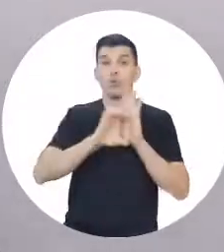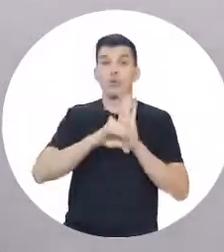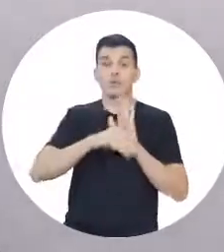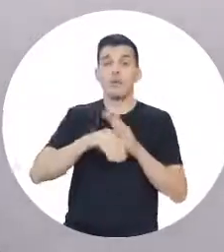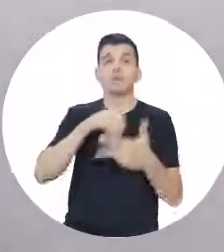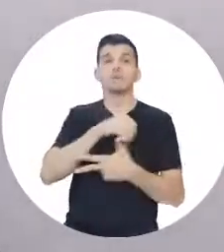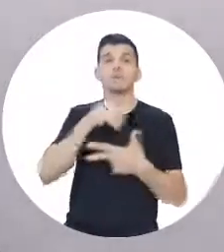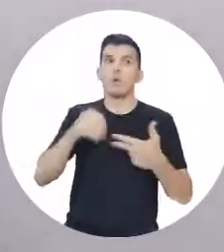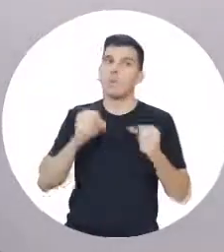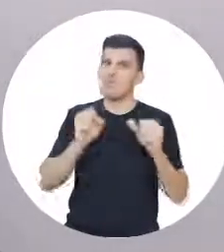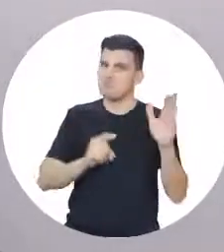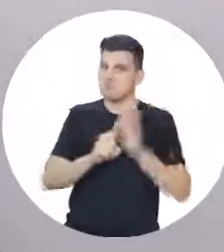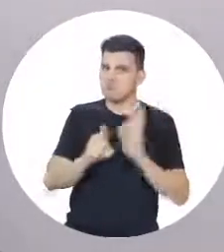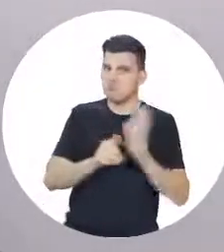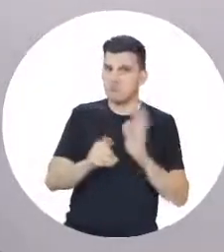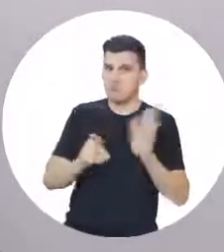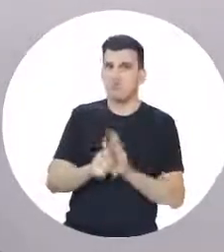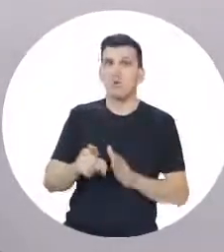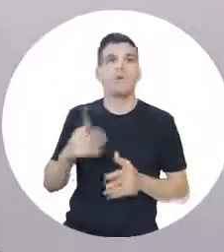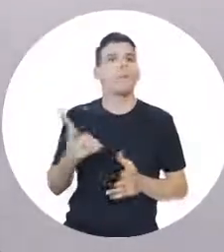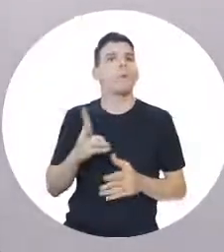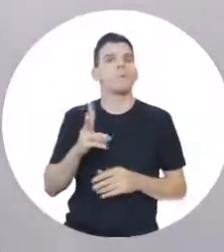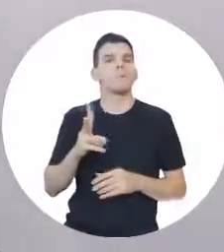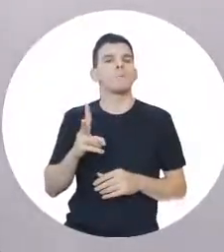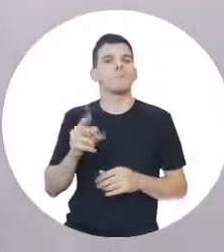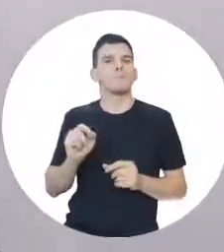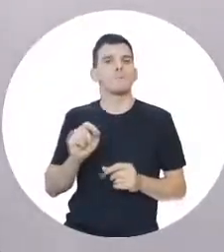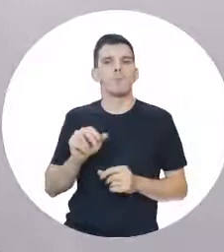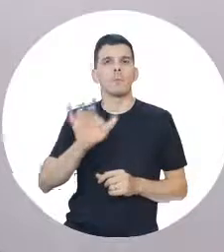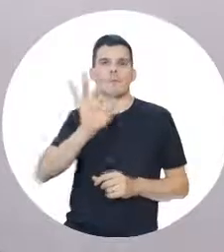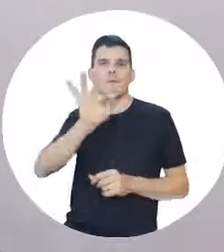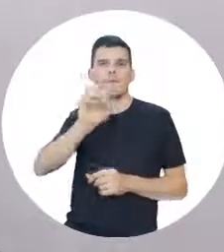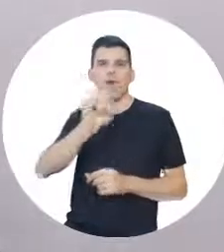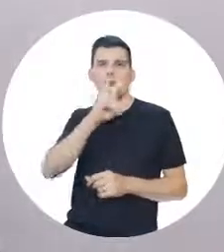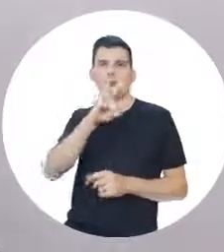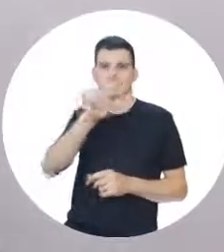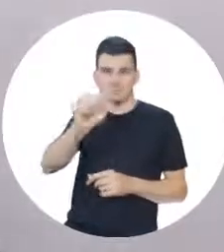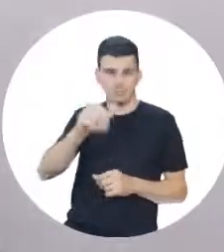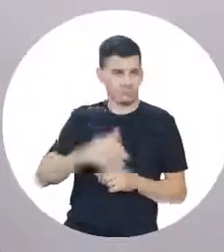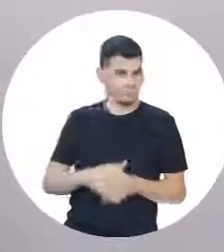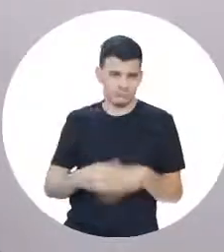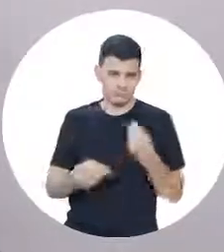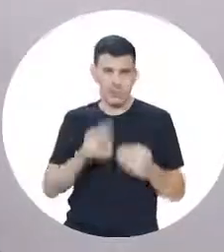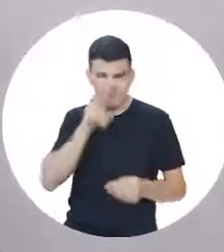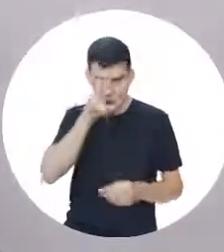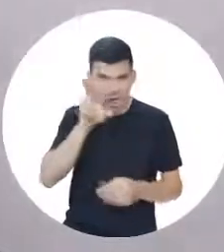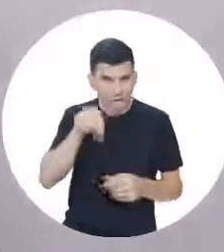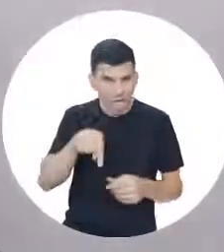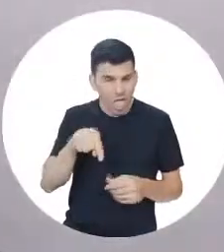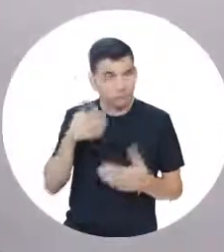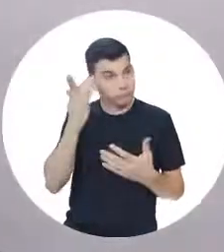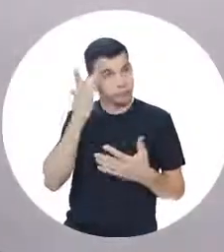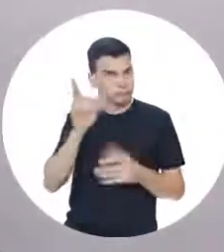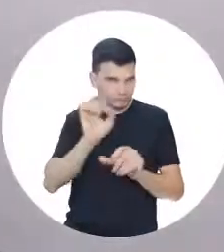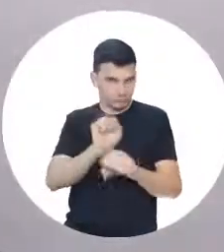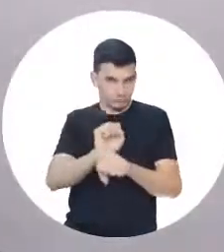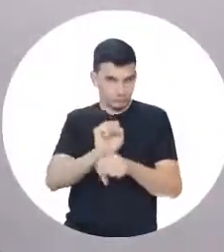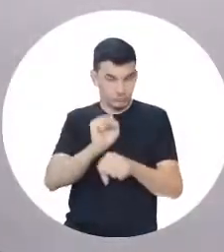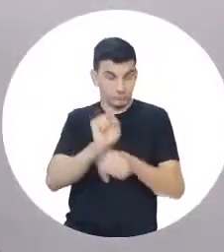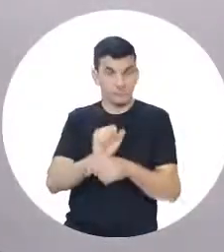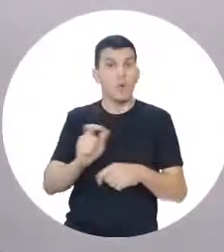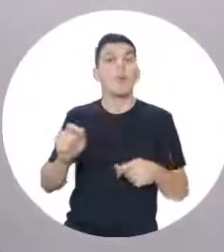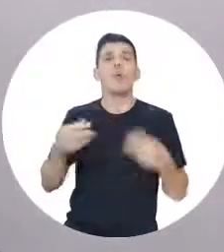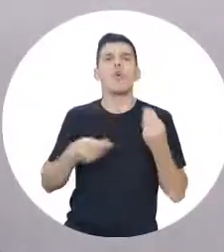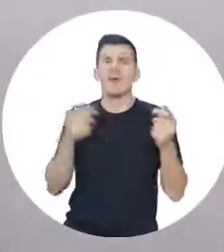principal conceito que o Enem pode cobrar é quanto à força de um ácido. força de um ácido está associada